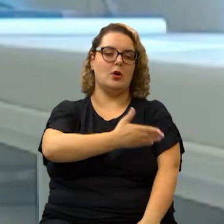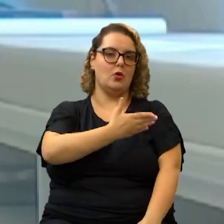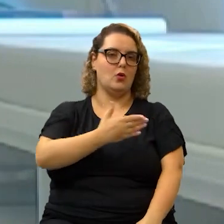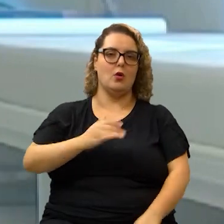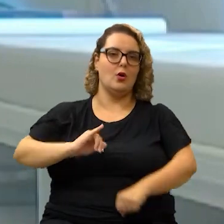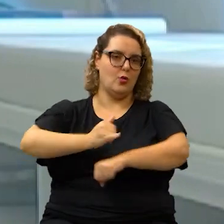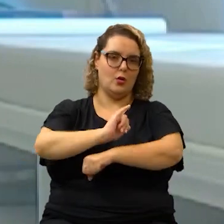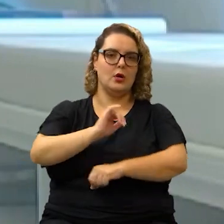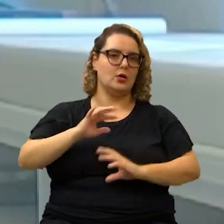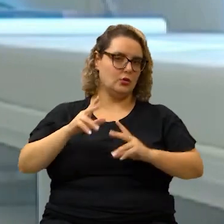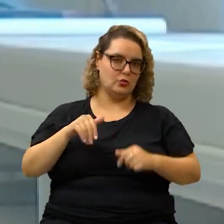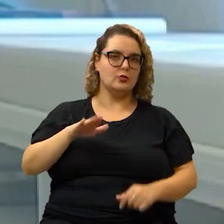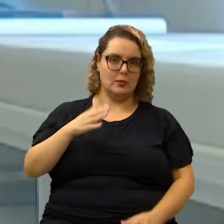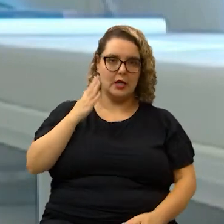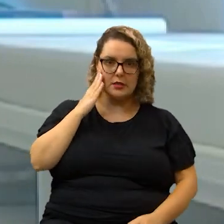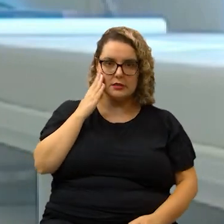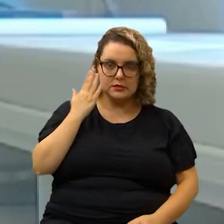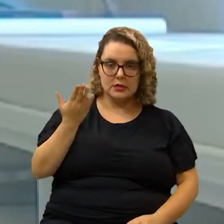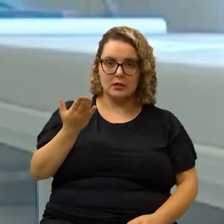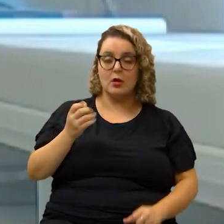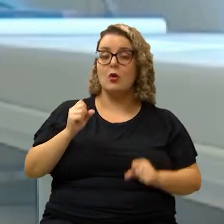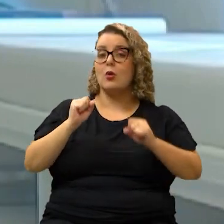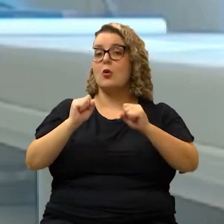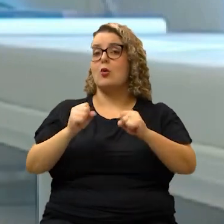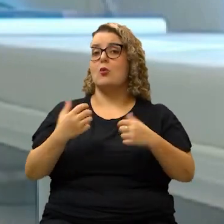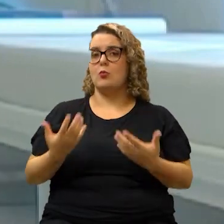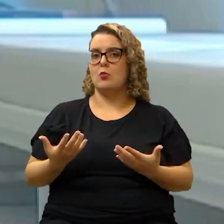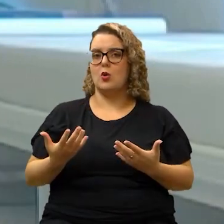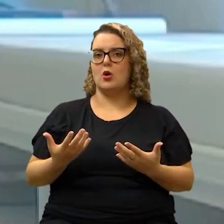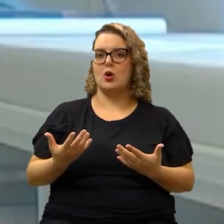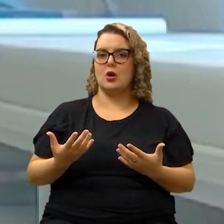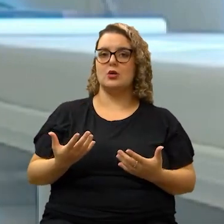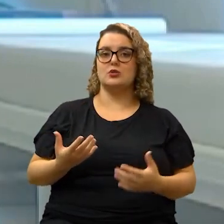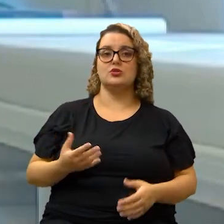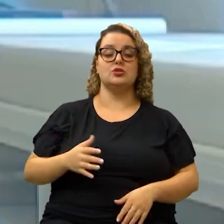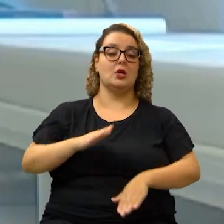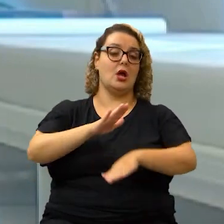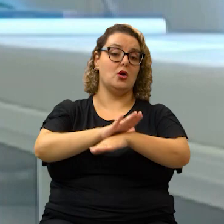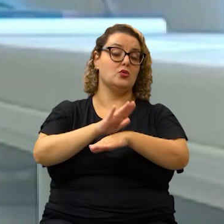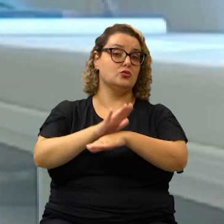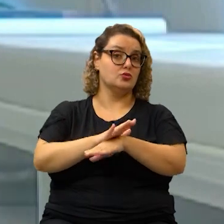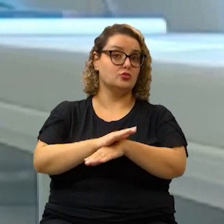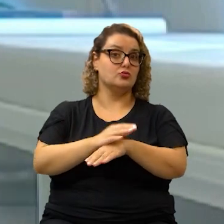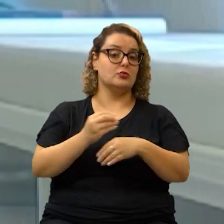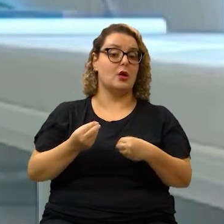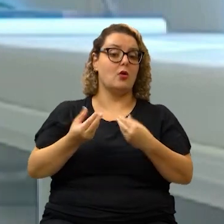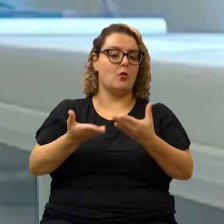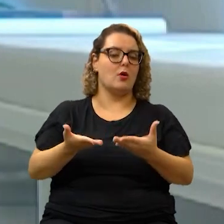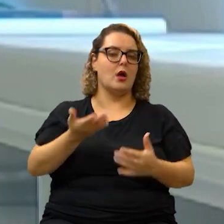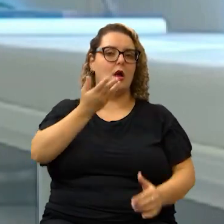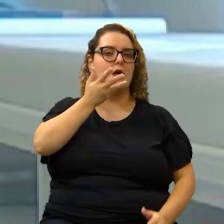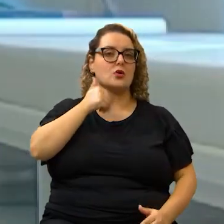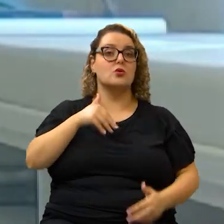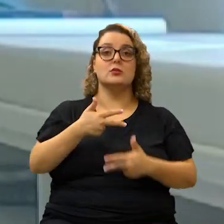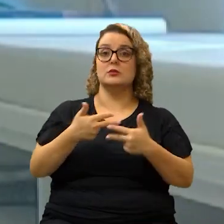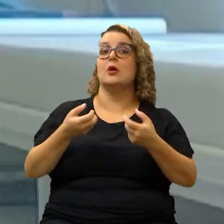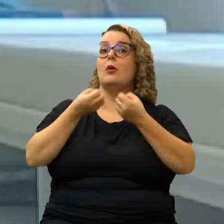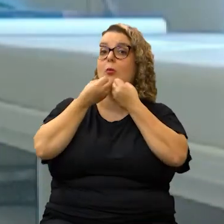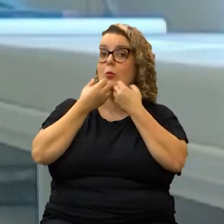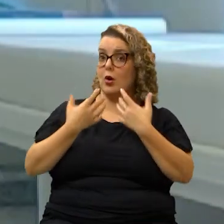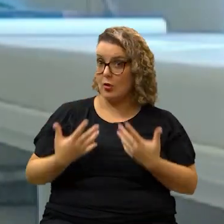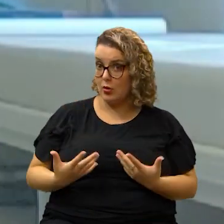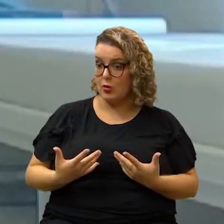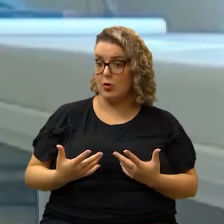hipertensa, obesa e tudo mais, entendeu? Então, você pode imprimir na criança coisas boas de